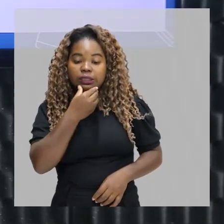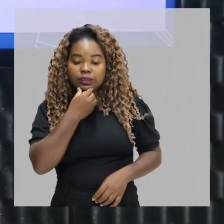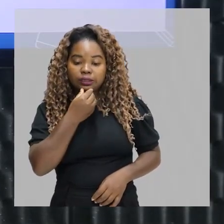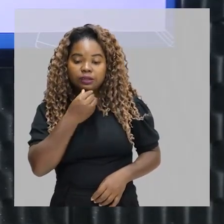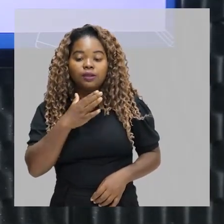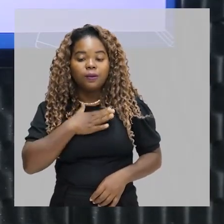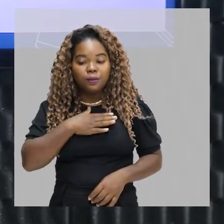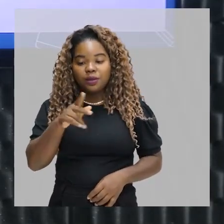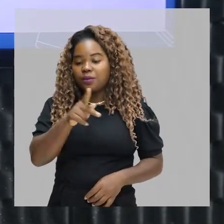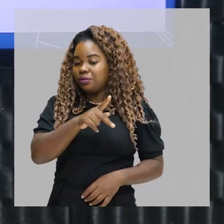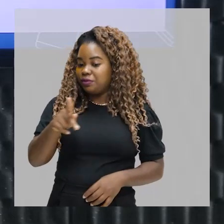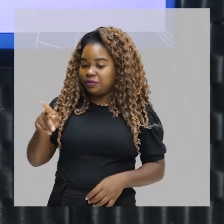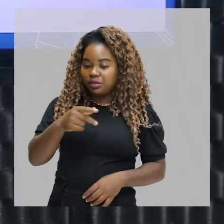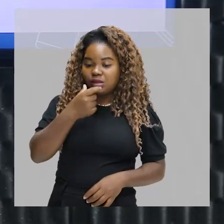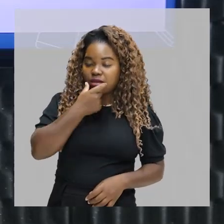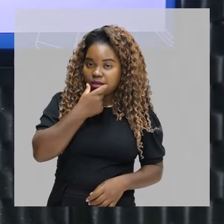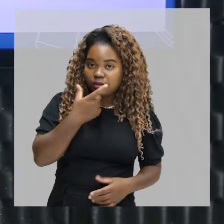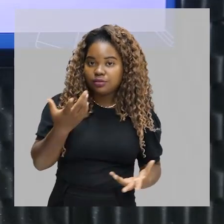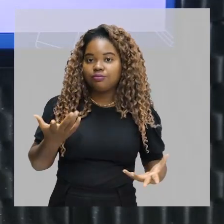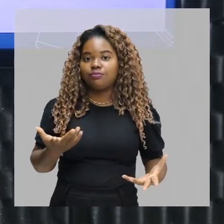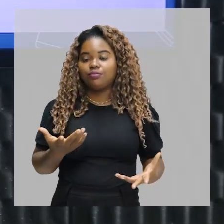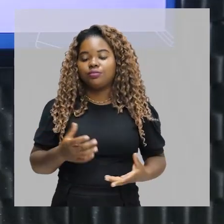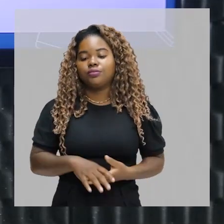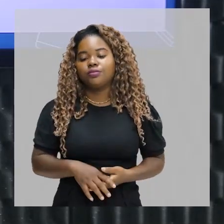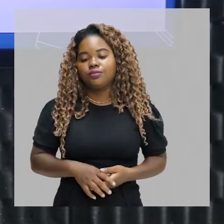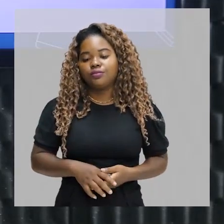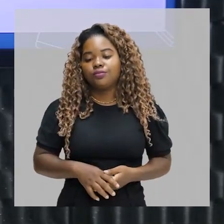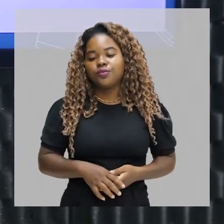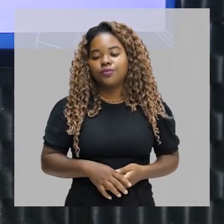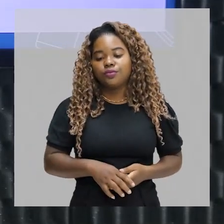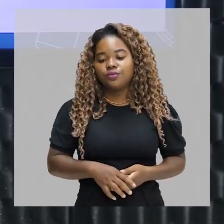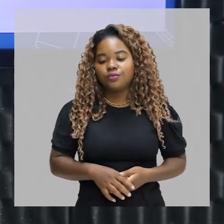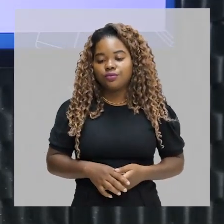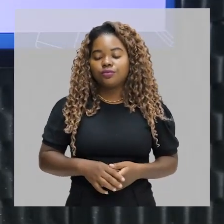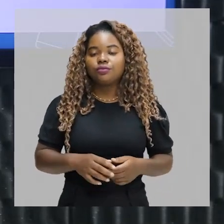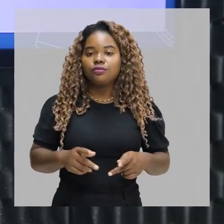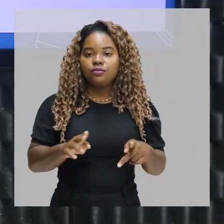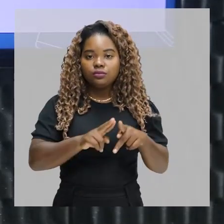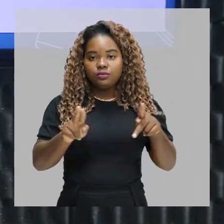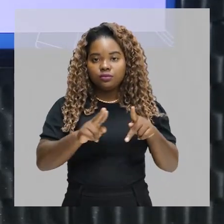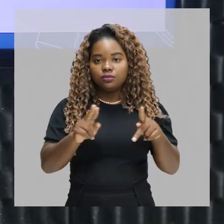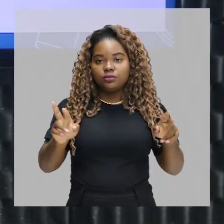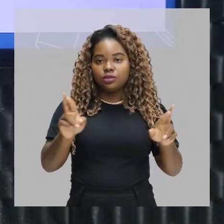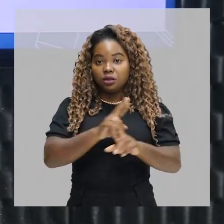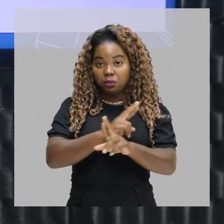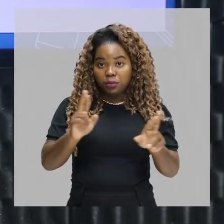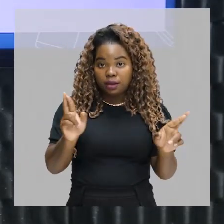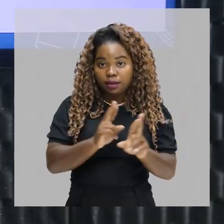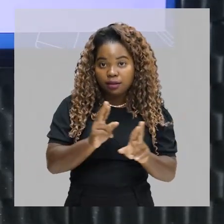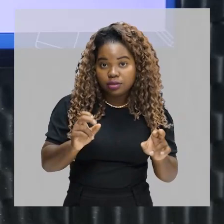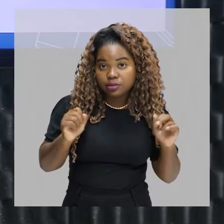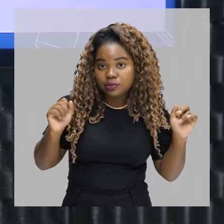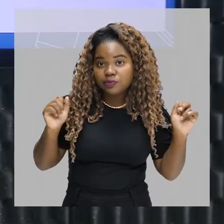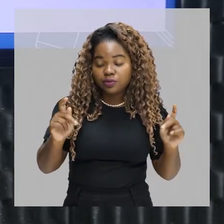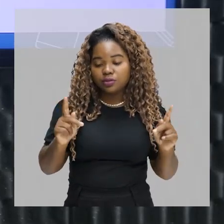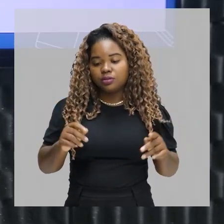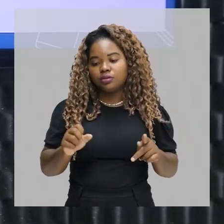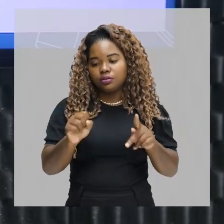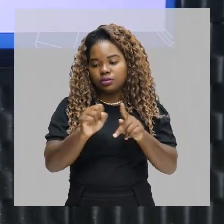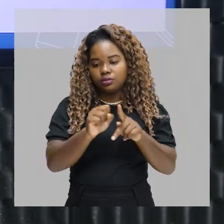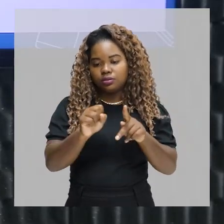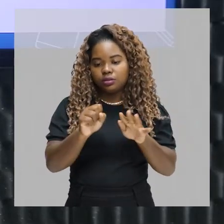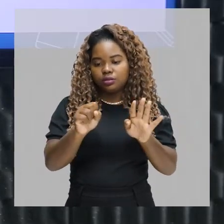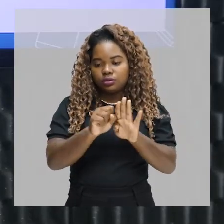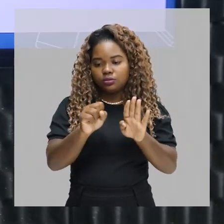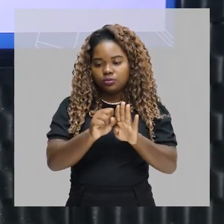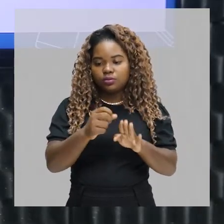o meu professor de inglês. Então, nesse caso, ele é um pronome relativo. Ele está fazendo referência ao substantivo